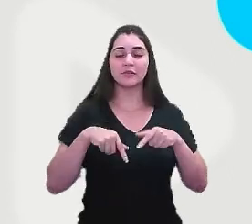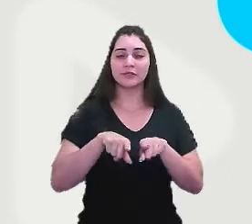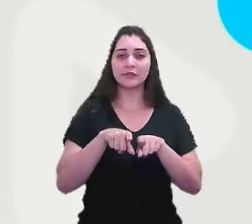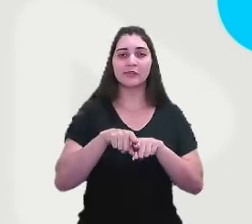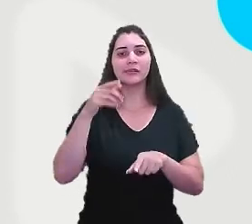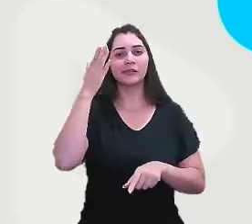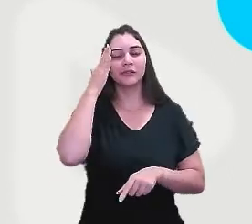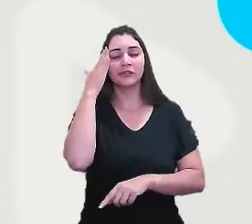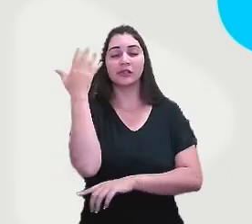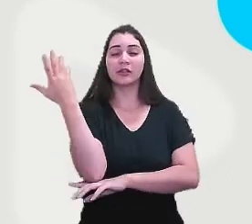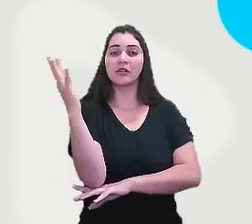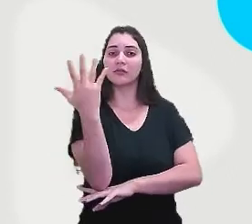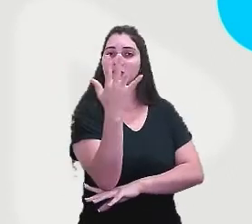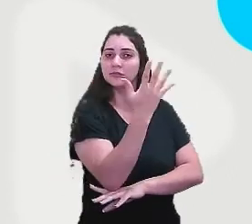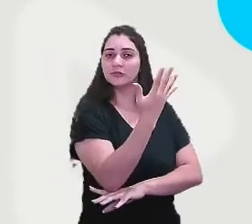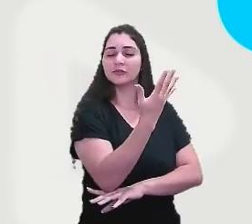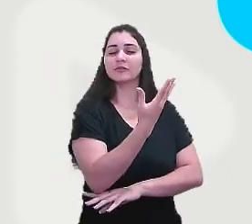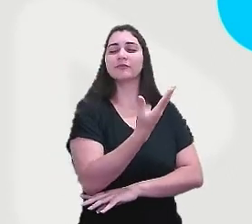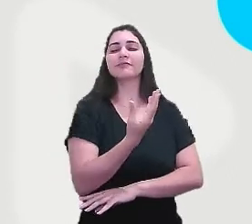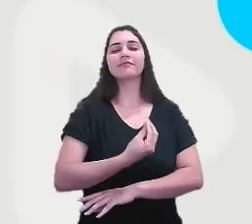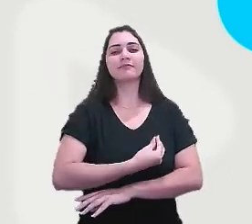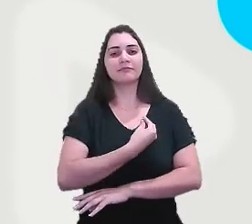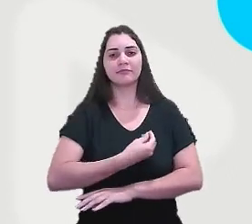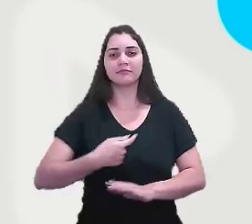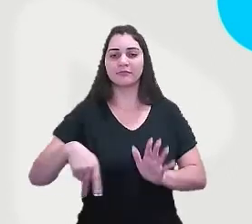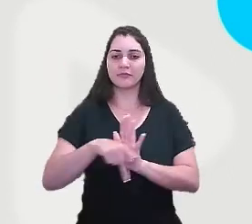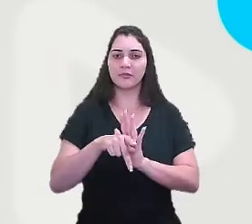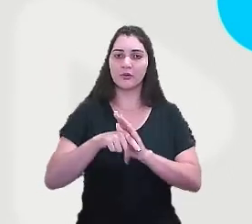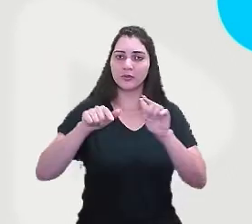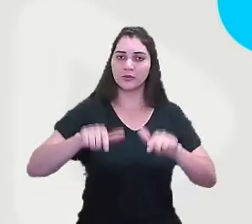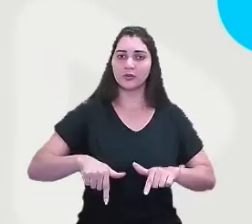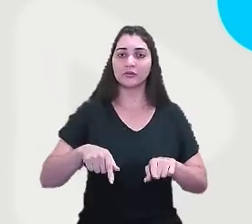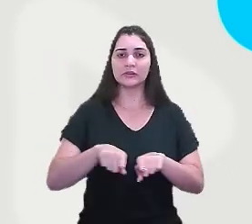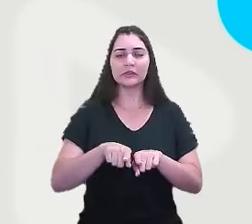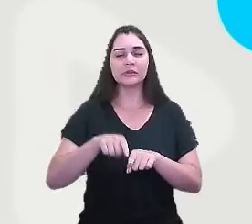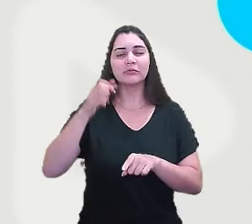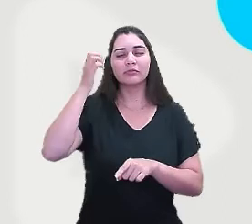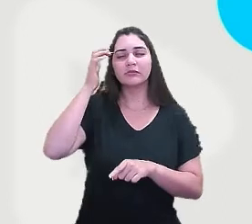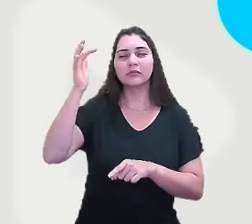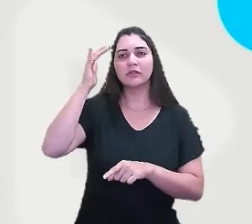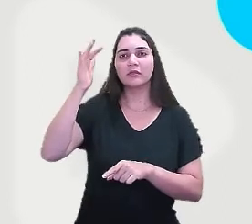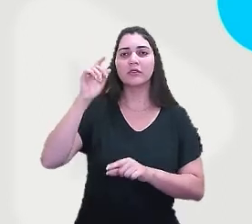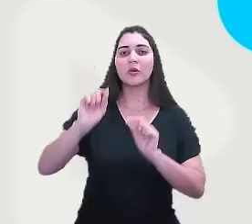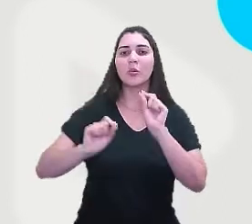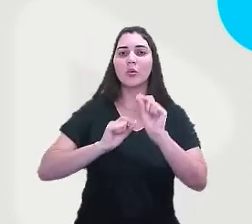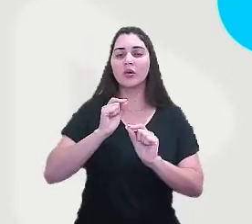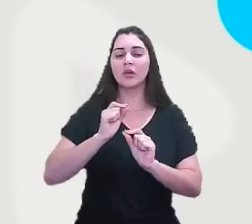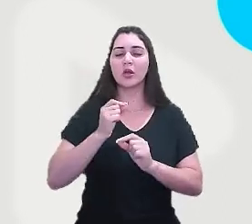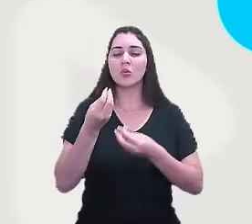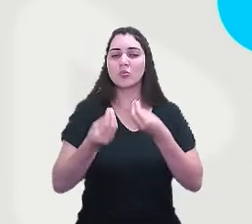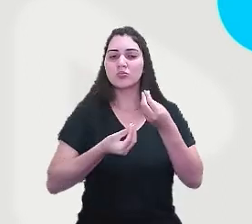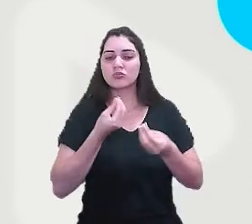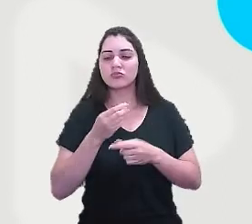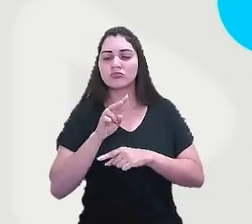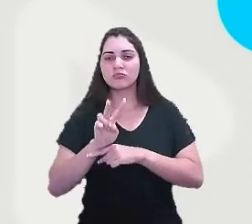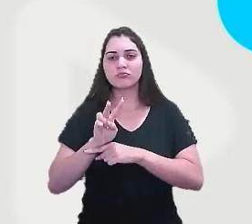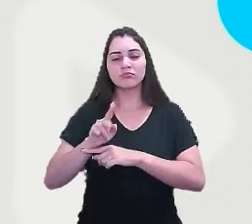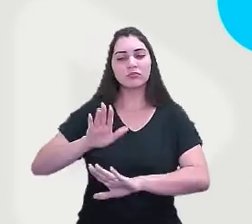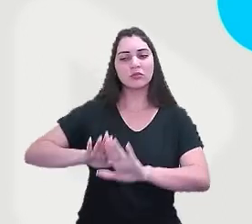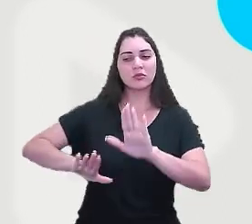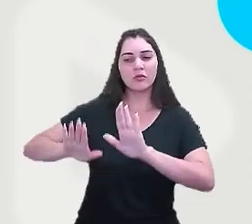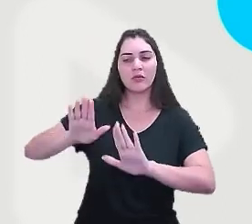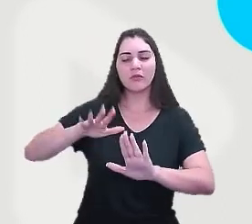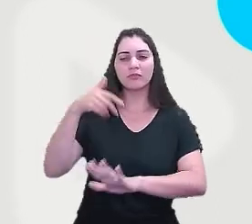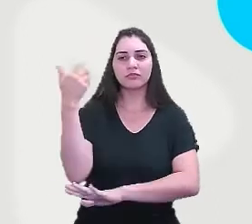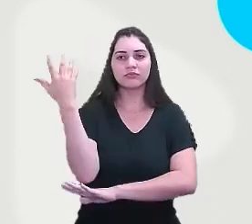da vegetação nativa. E também iremos refletir sobre medidas de preservação ambiental, né? Sobre